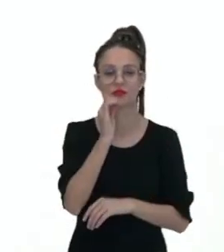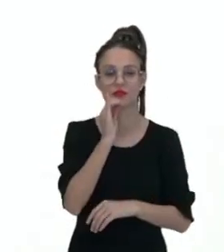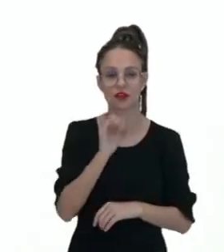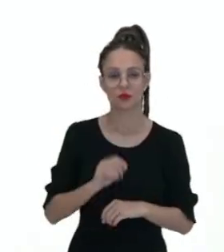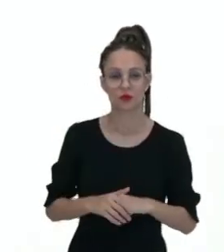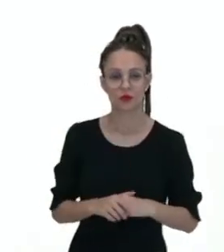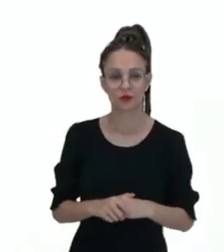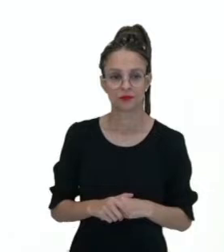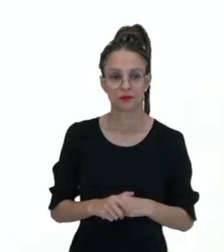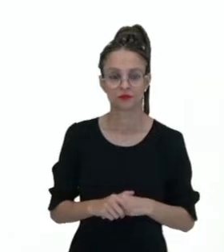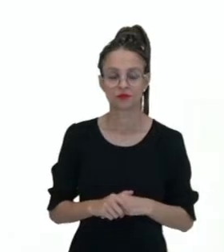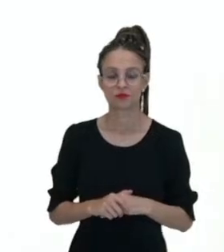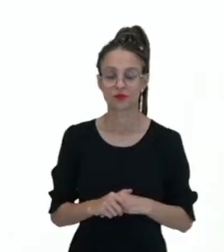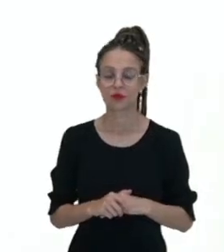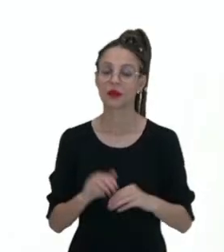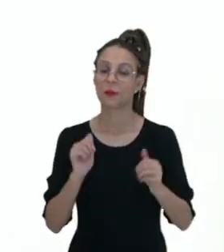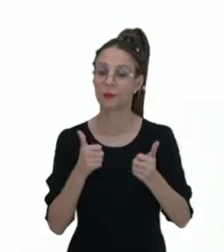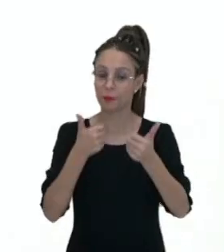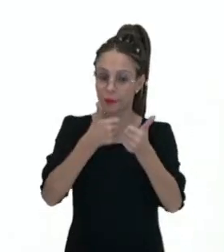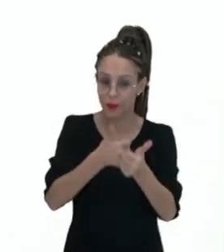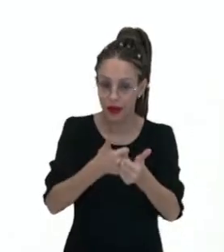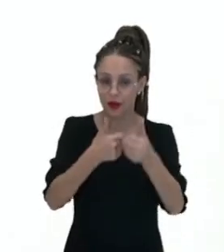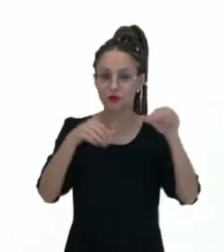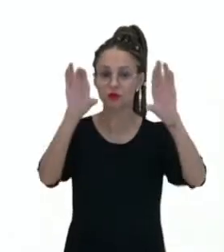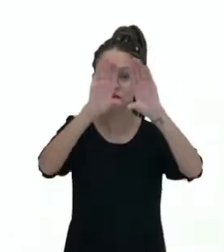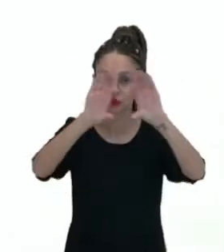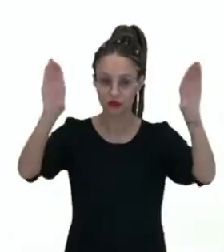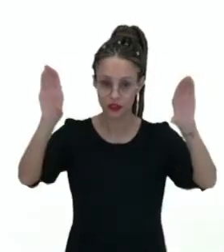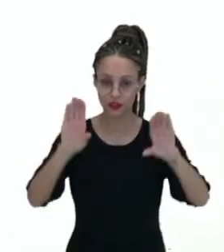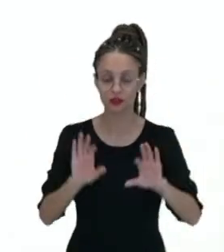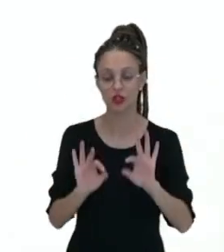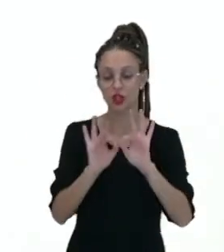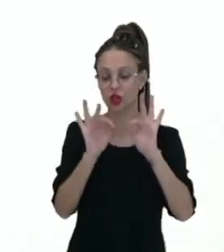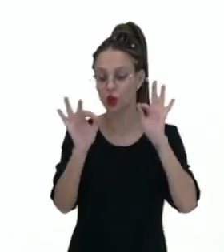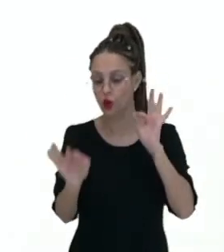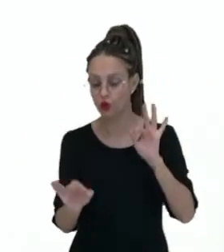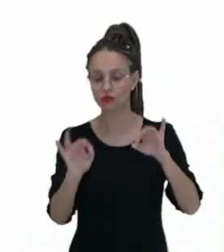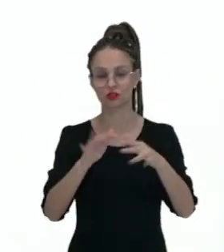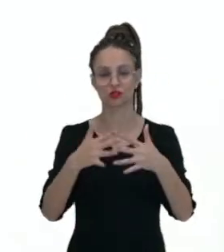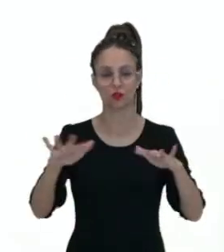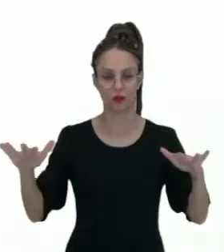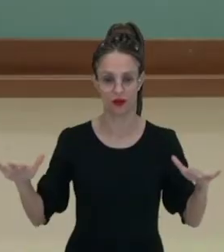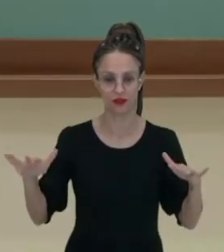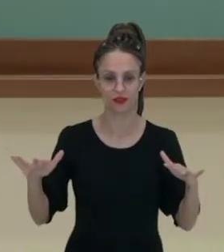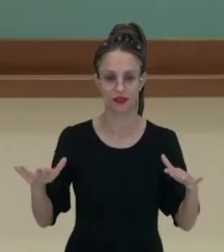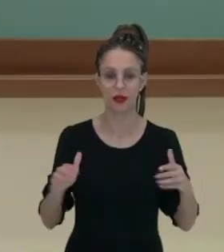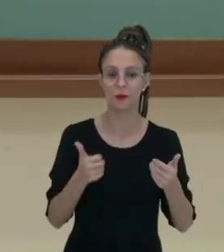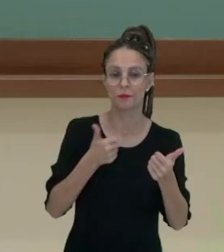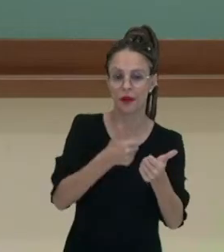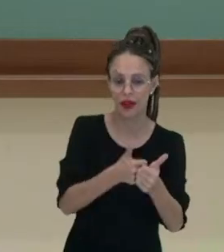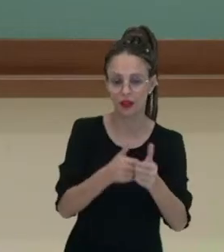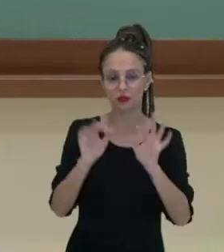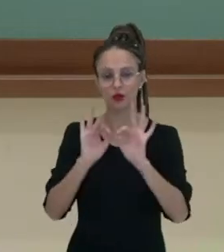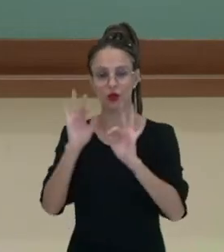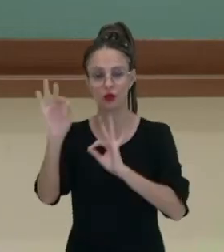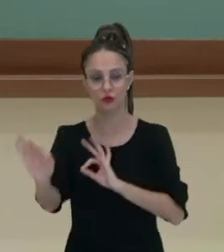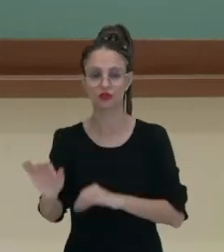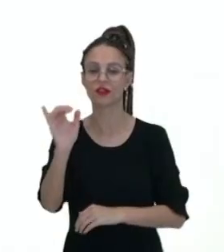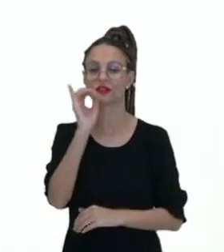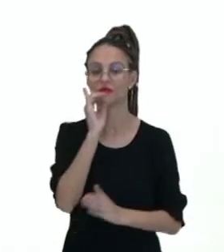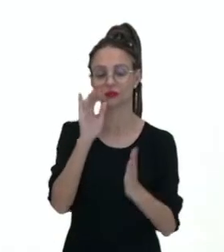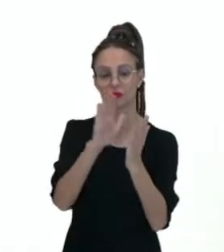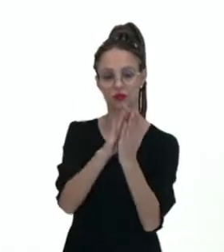ó. Estava perto do céu, estava longe do mar. Então, perto e longe, um exemplo